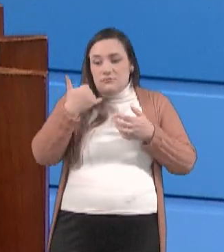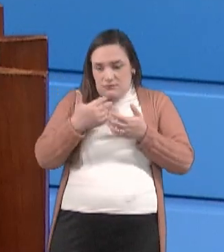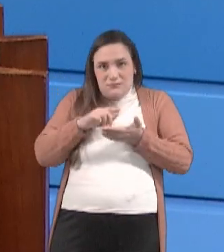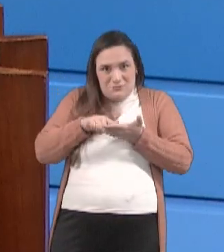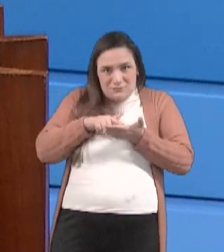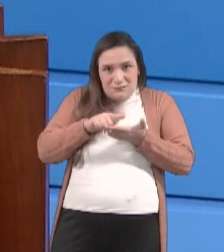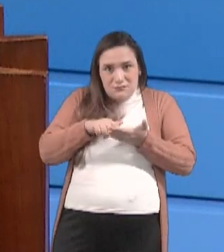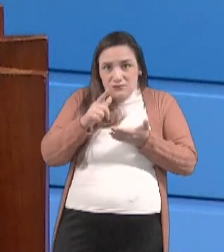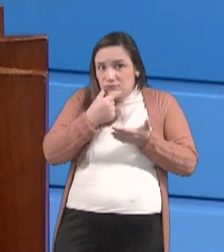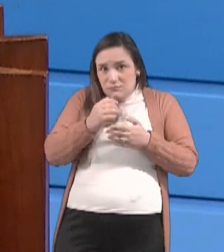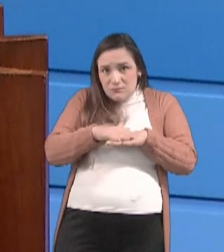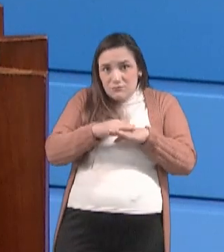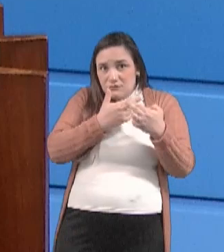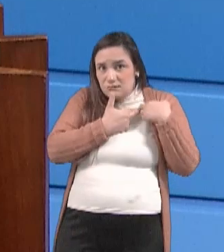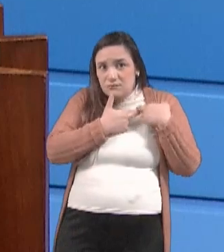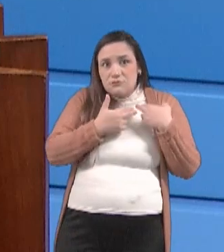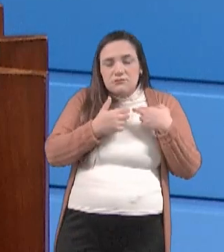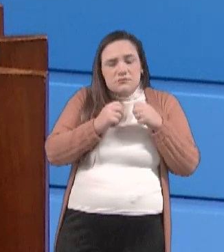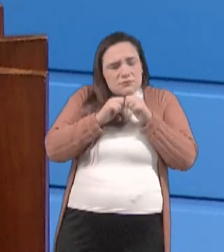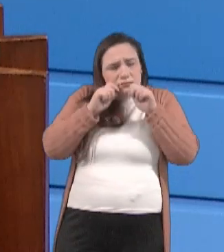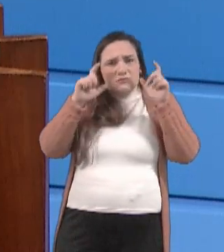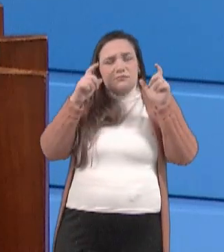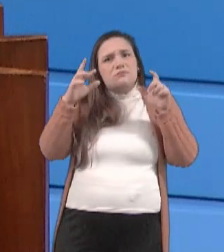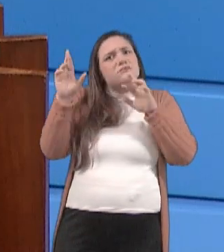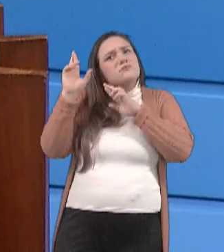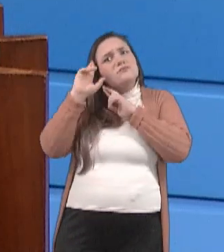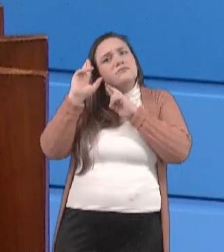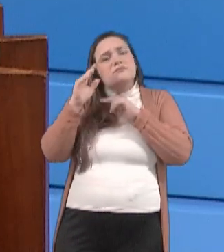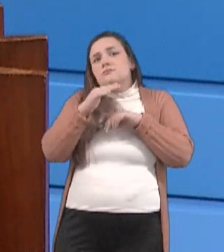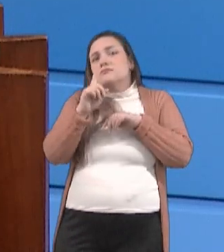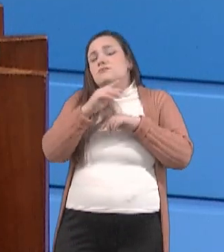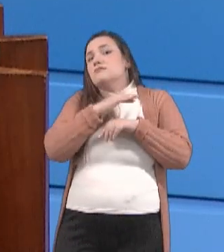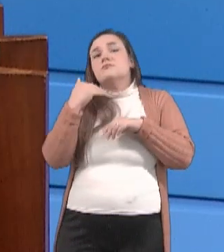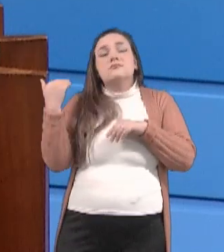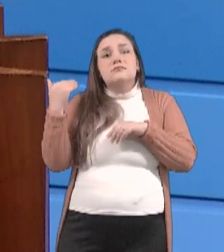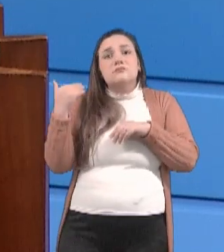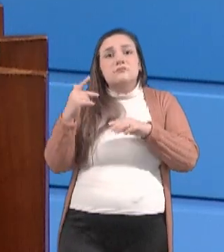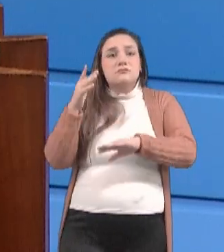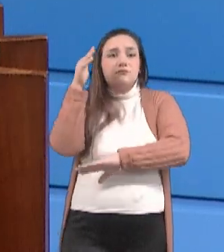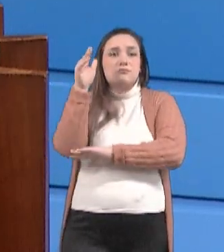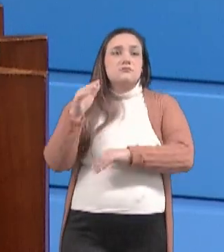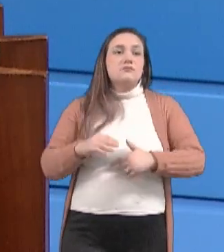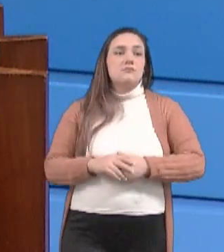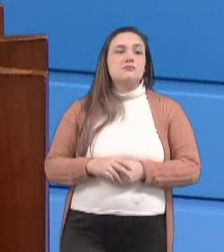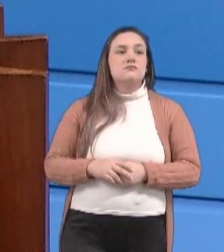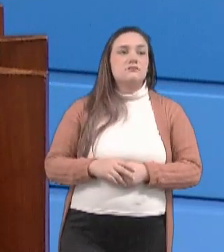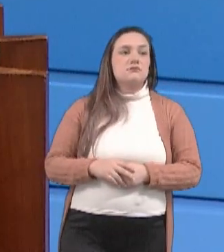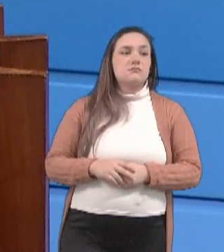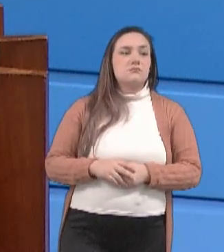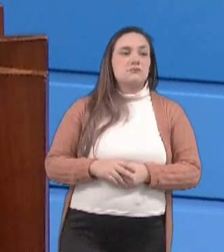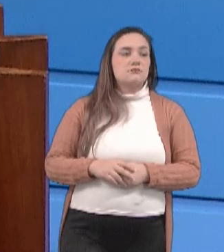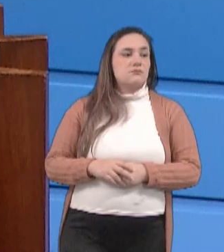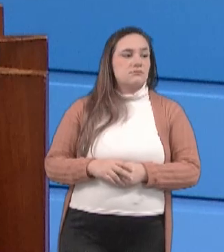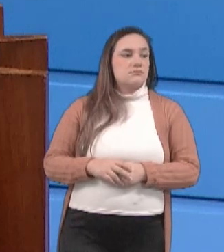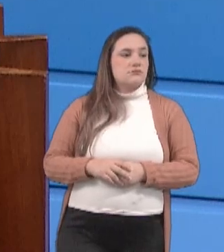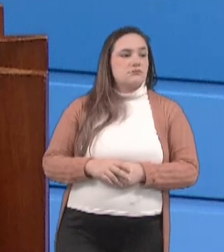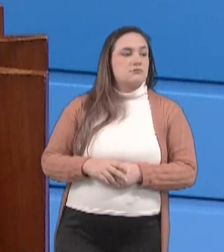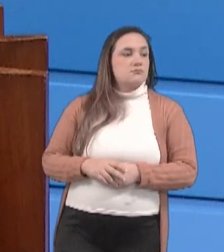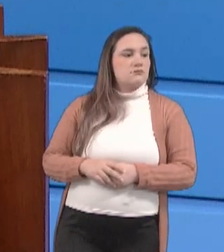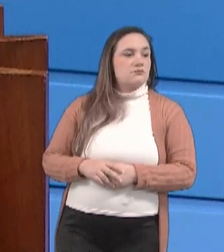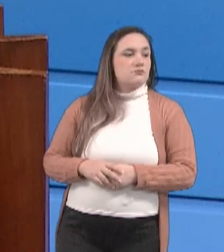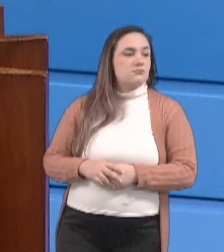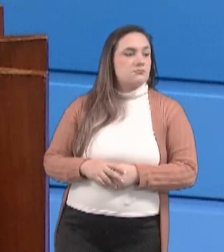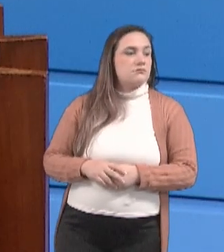Para nós, não sabíamos, contratamos uma empresa, mandou um coordenador, não temos conhecimento da vida da pessoa. E,